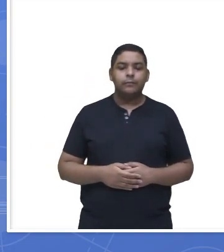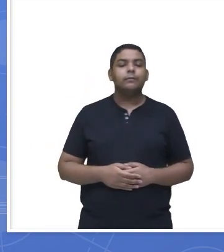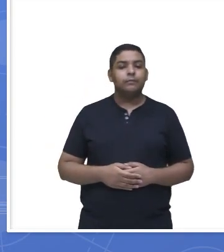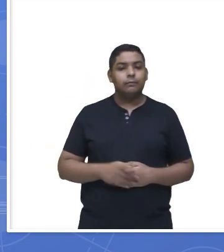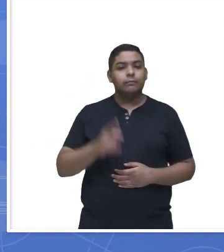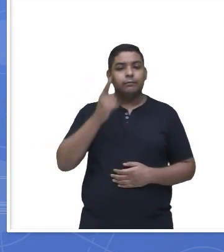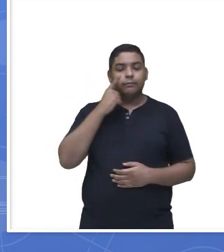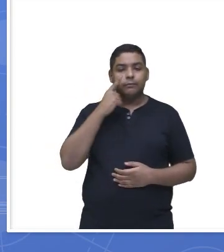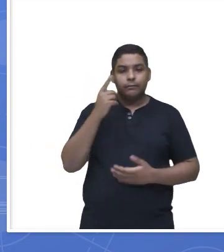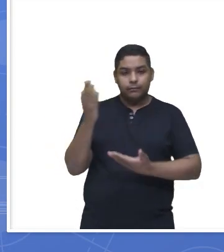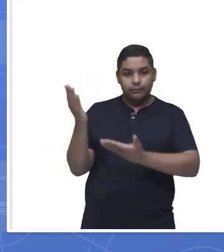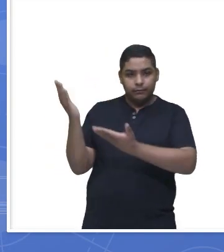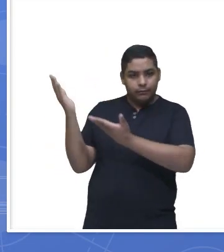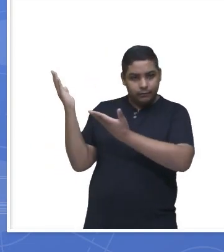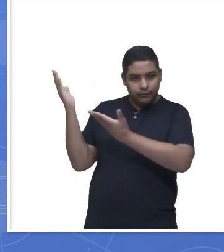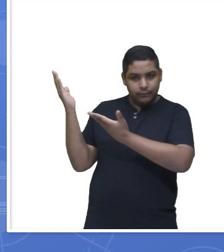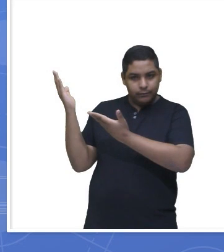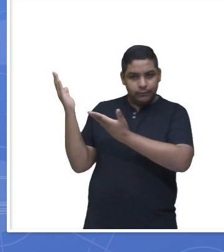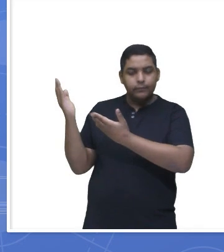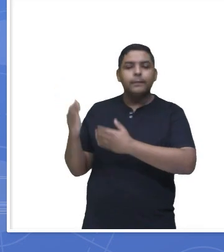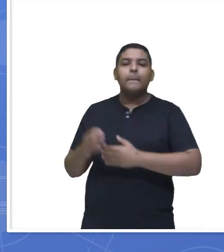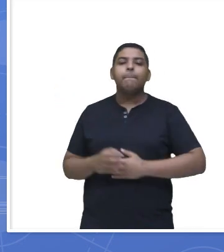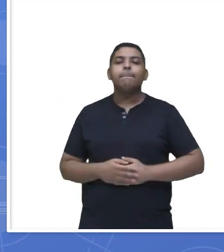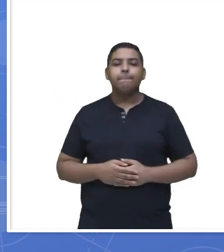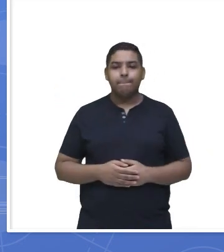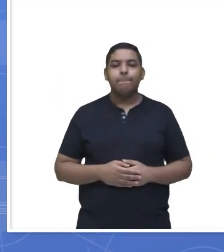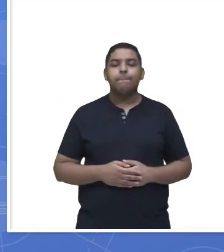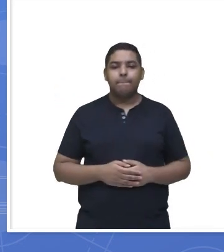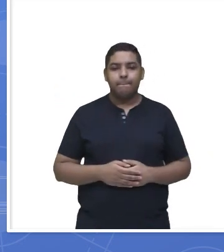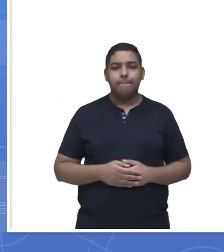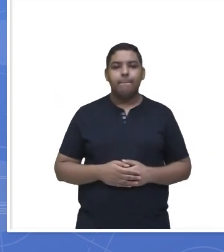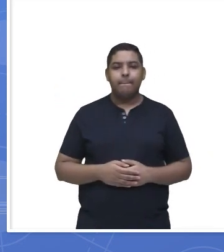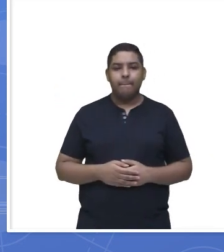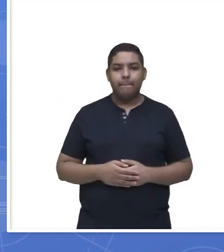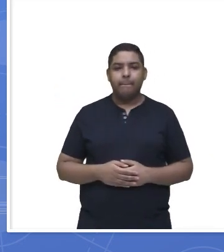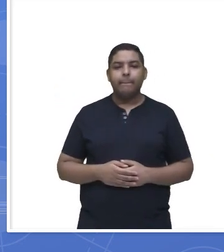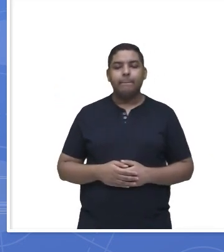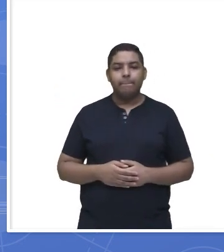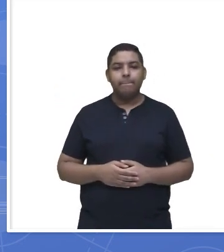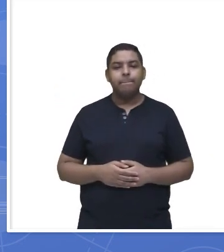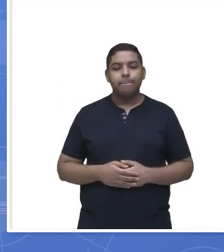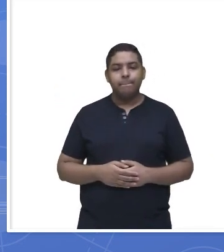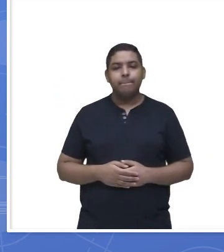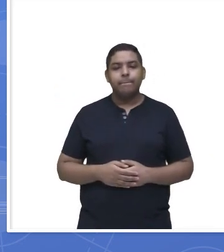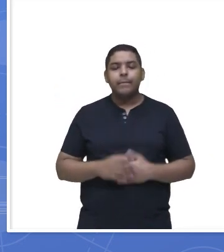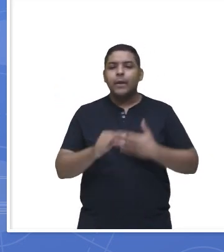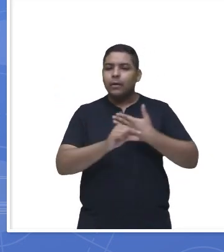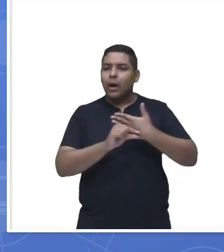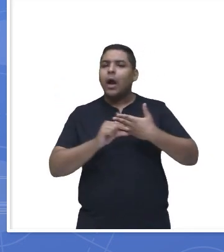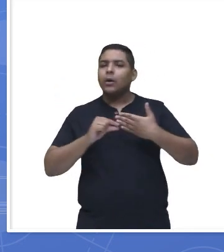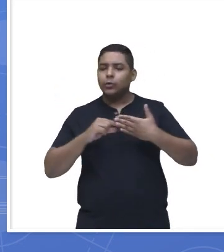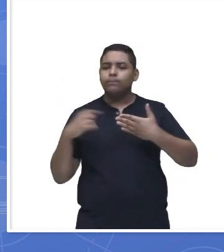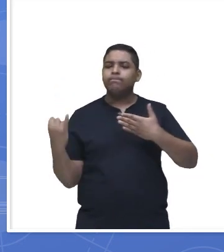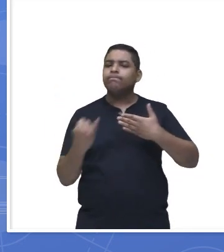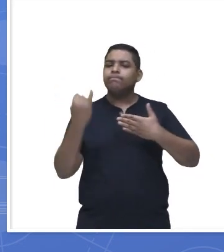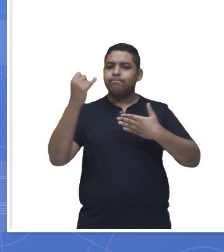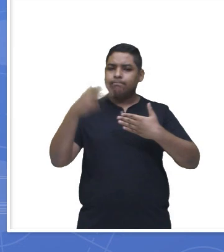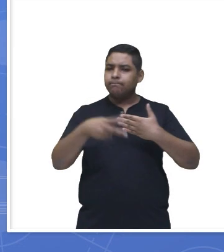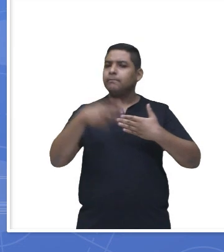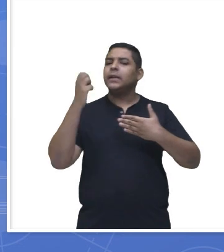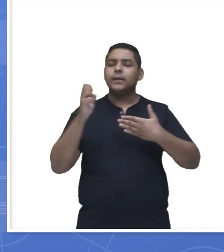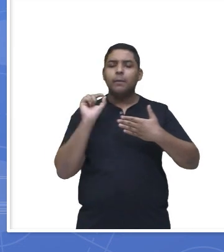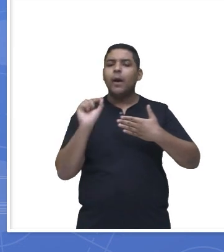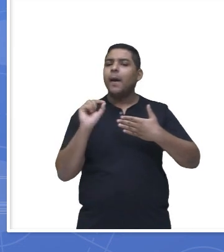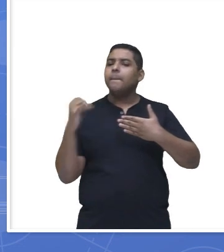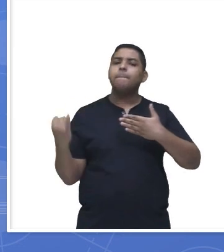Aí está, questão número 5. Só Augusto dos Anjos hoje, para você observar, perceber a importância dele